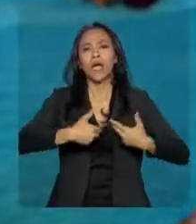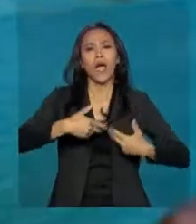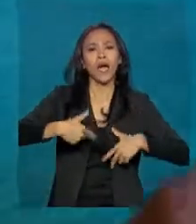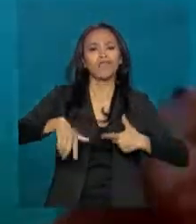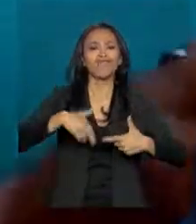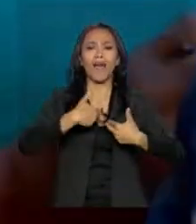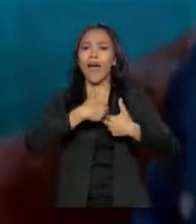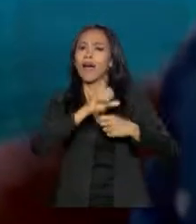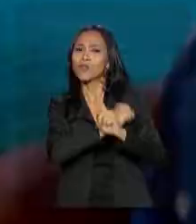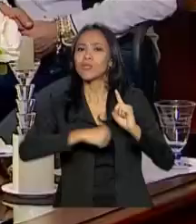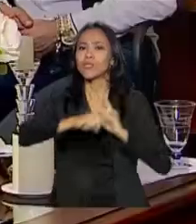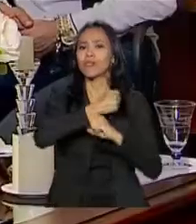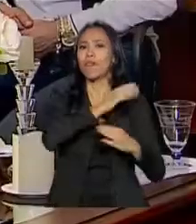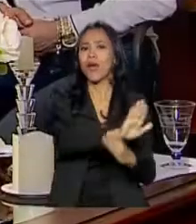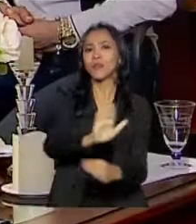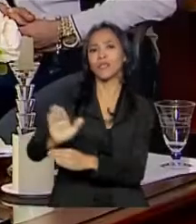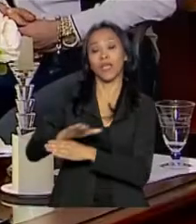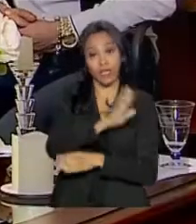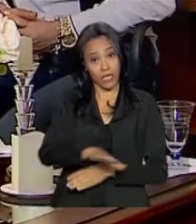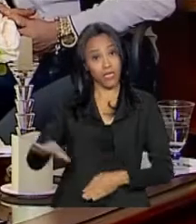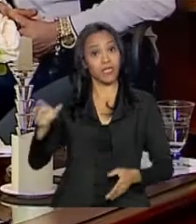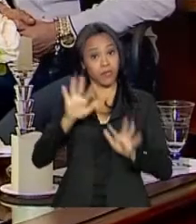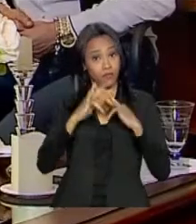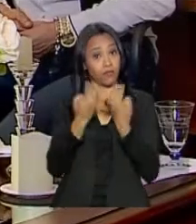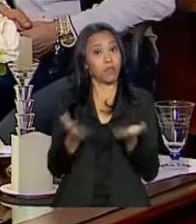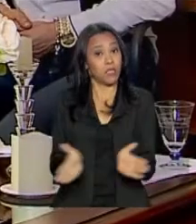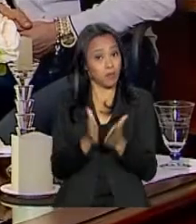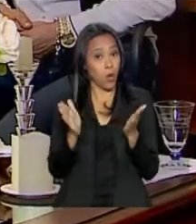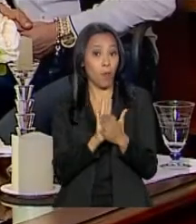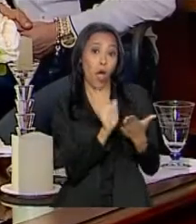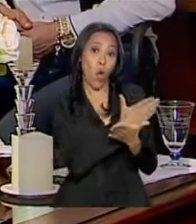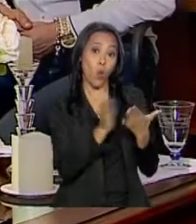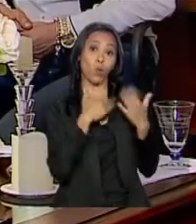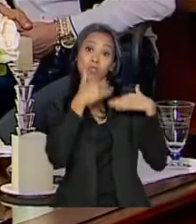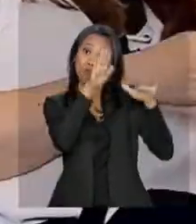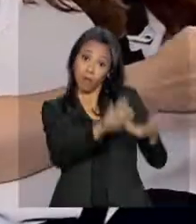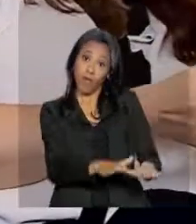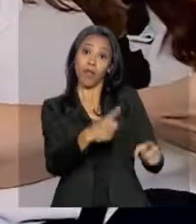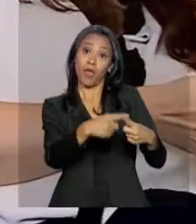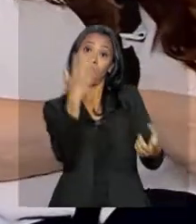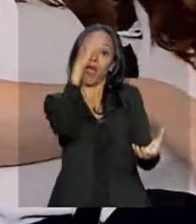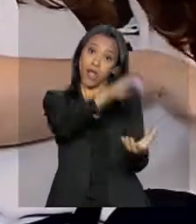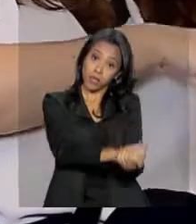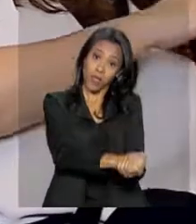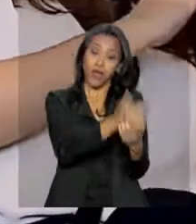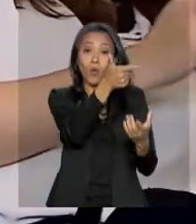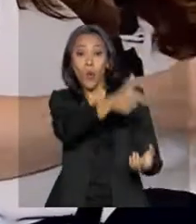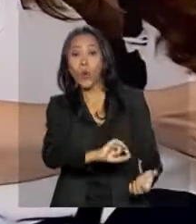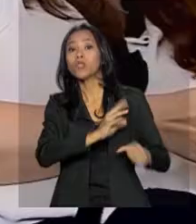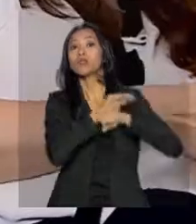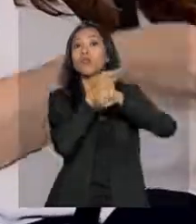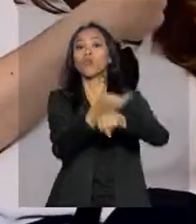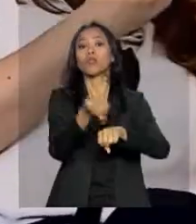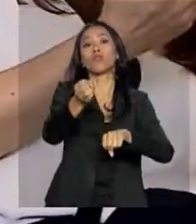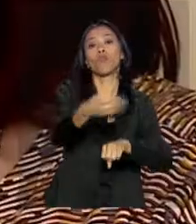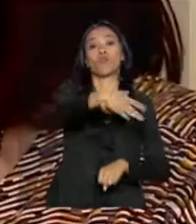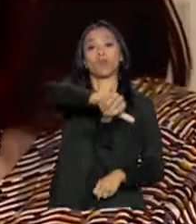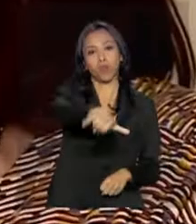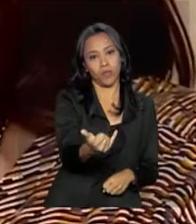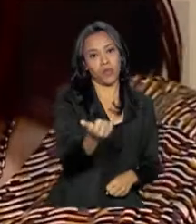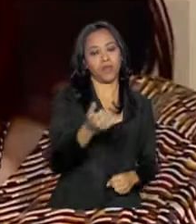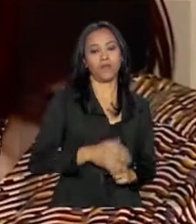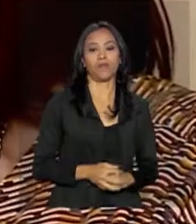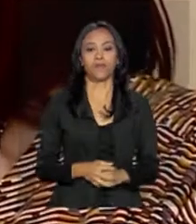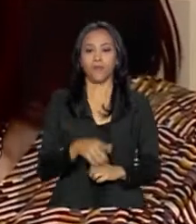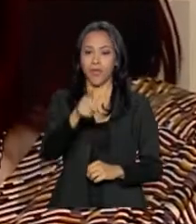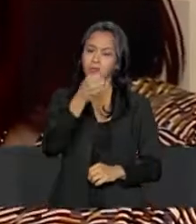e famílias pobres algumas vieram para cá porque se casaram com paraguaios outras em busca de novas oportunidades mas